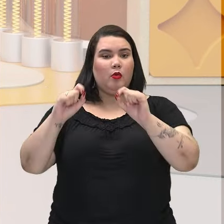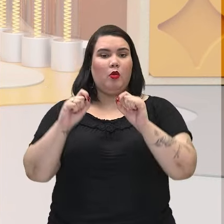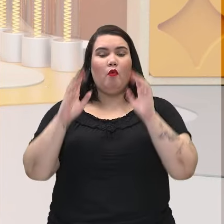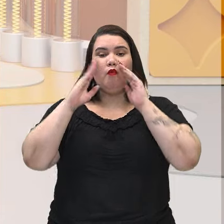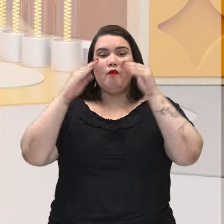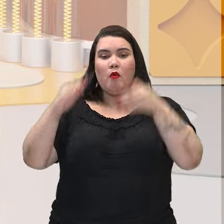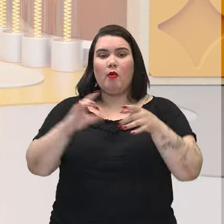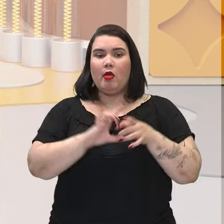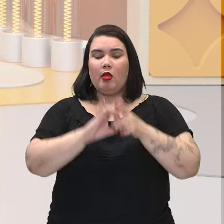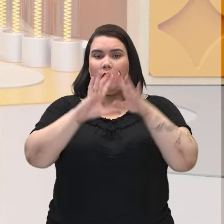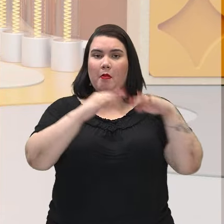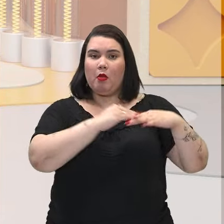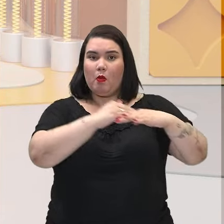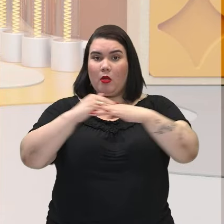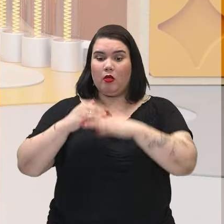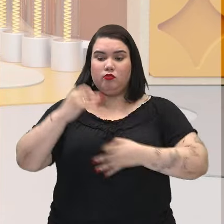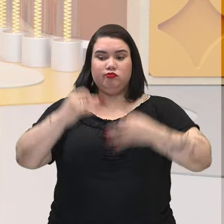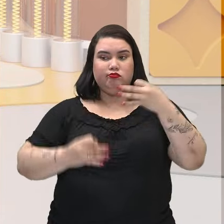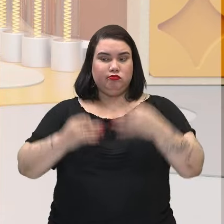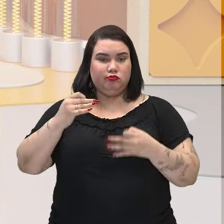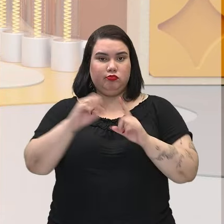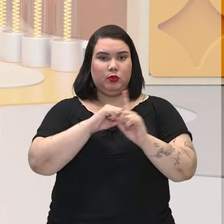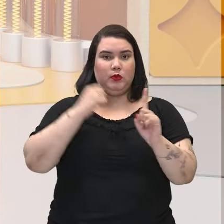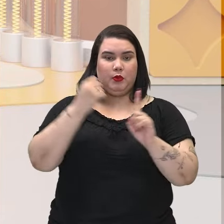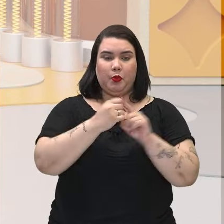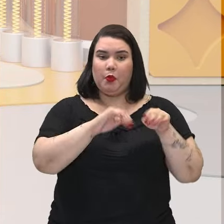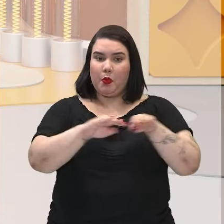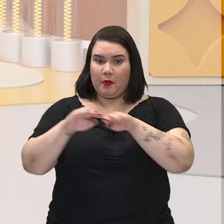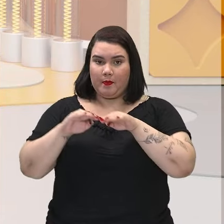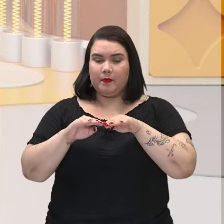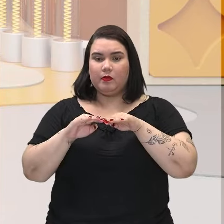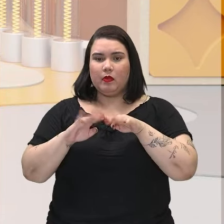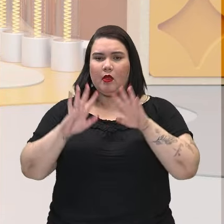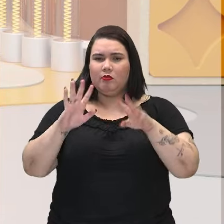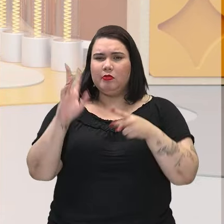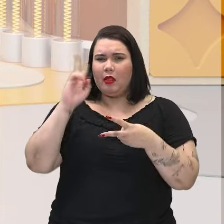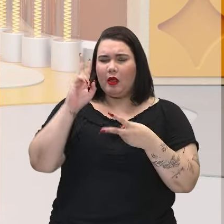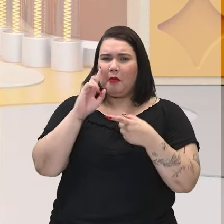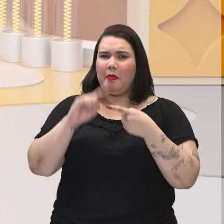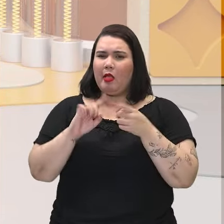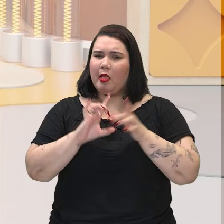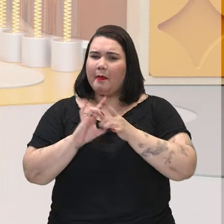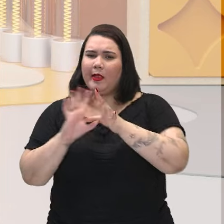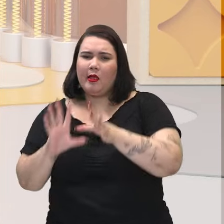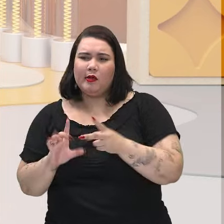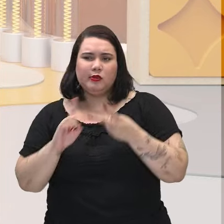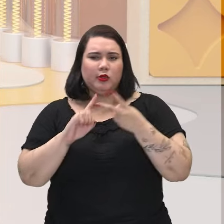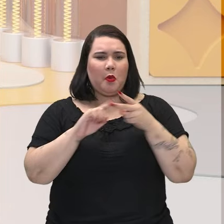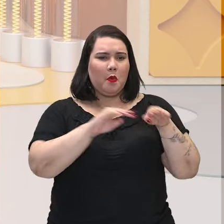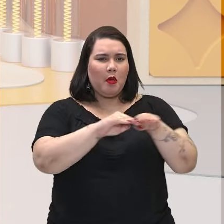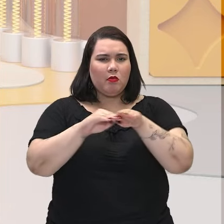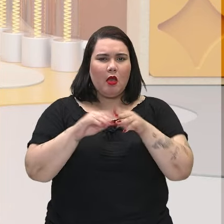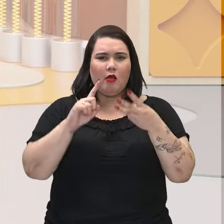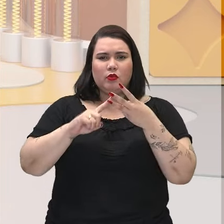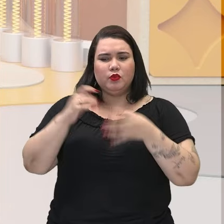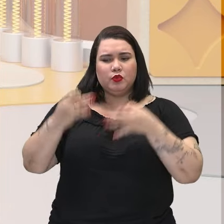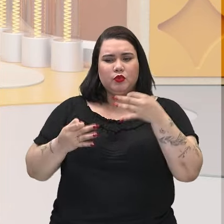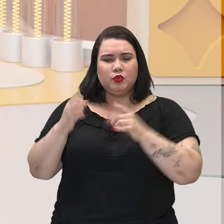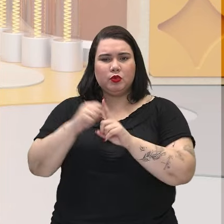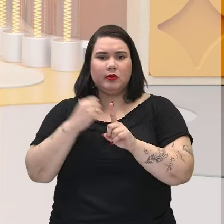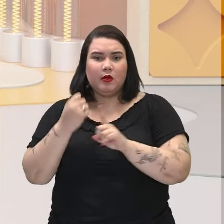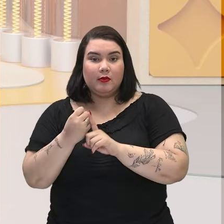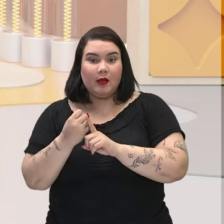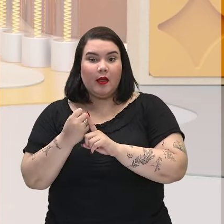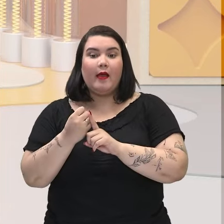liberdade, igualdade e justiça social. Esses ideais te lembram o quê? Igualdade, liberdade, justiça social, te lembram o quê?